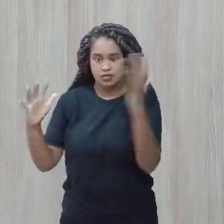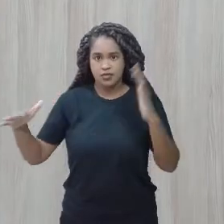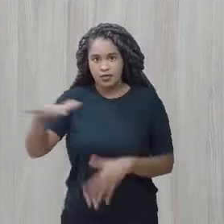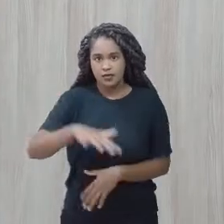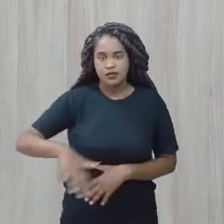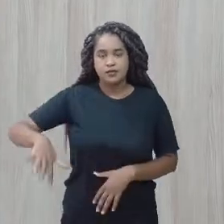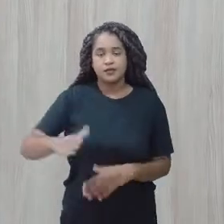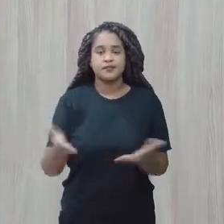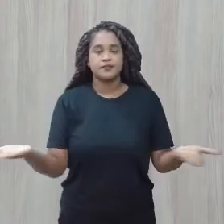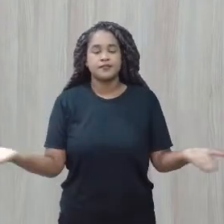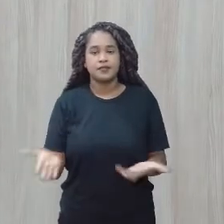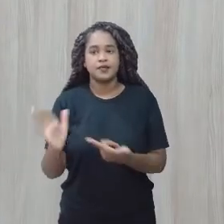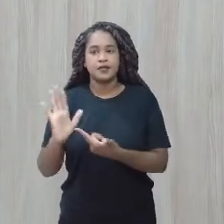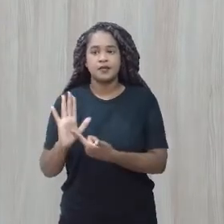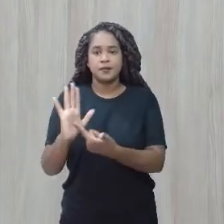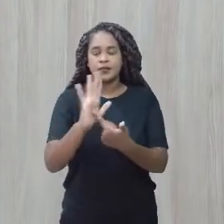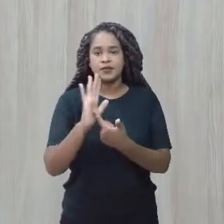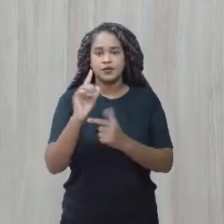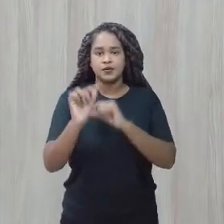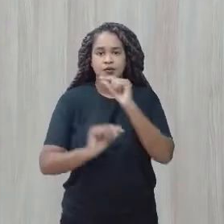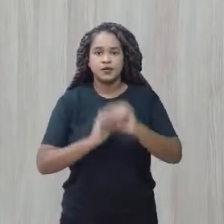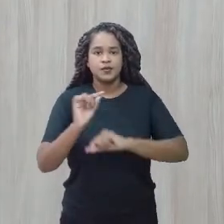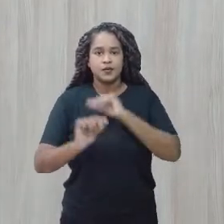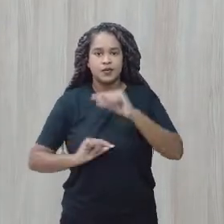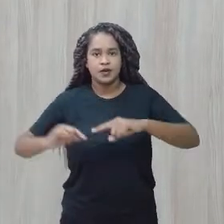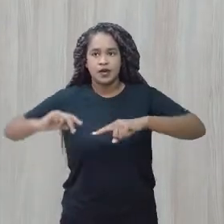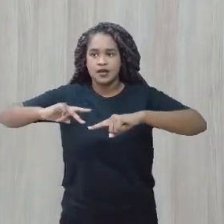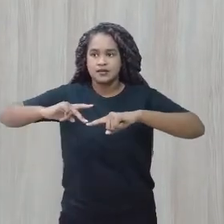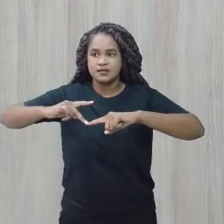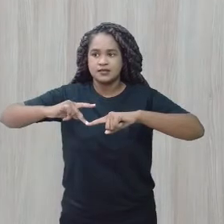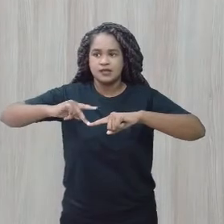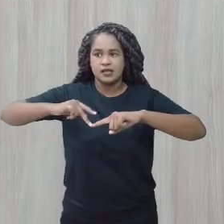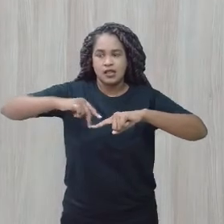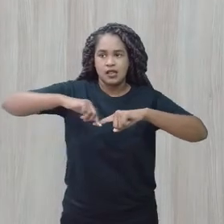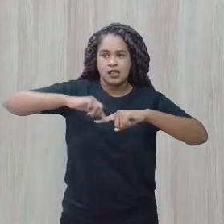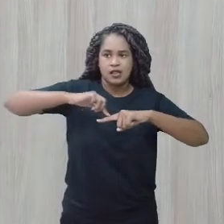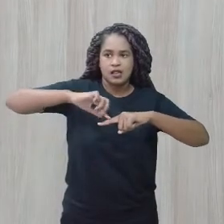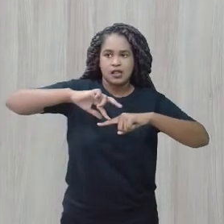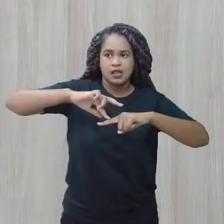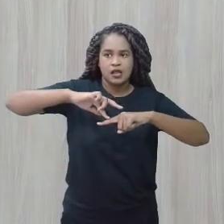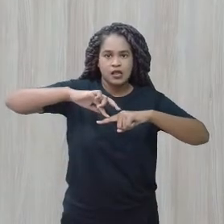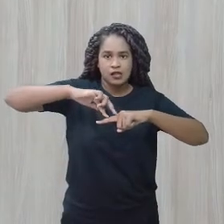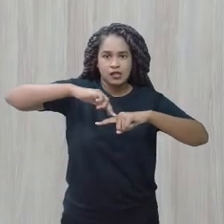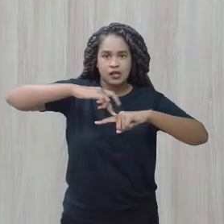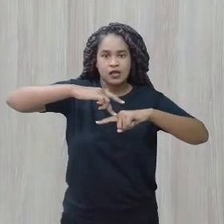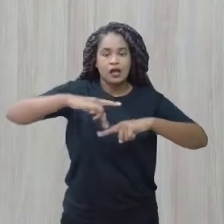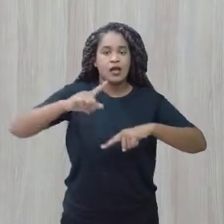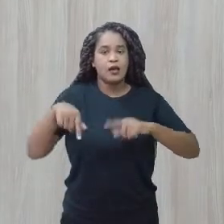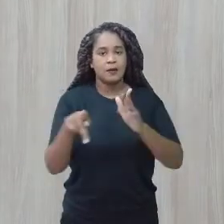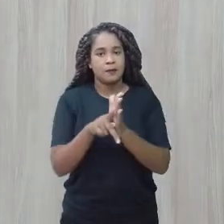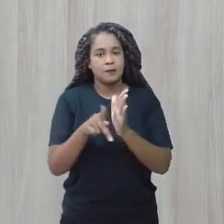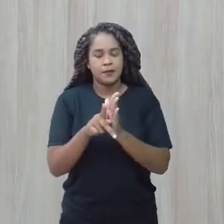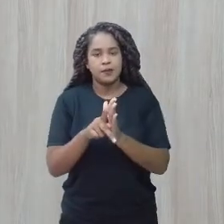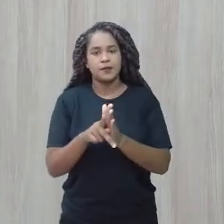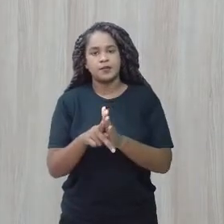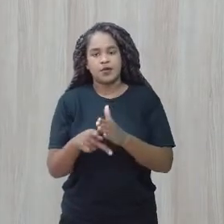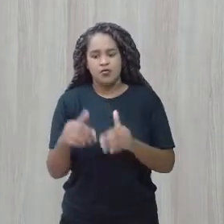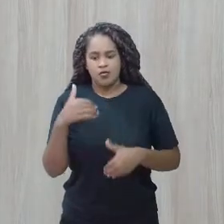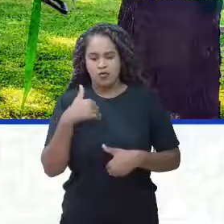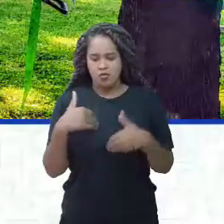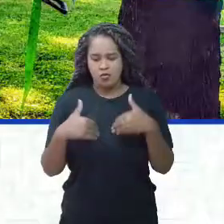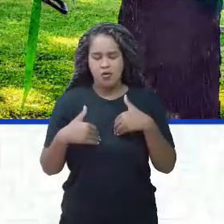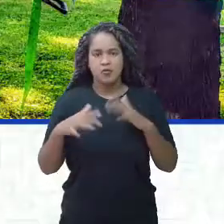gente trouxe hoje o conteúdo de Slackline para vocês, que é uma prática corporal de aventura,